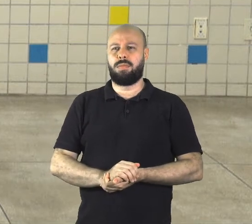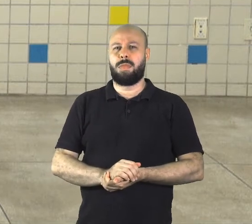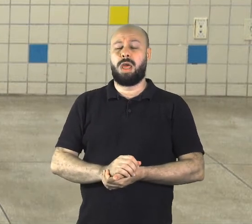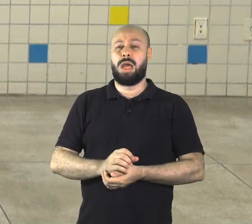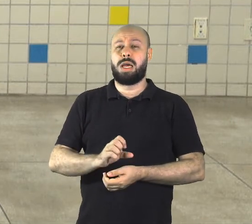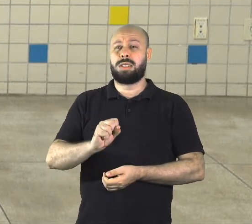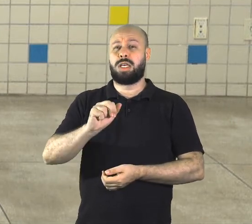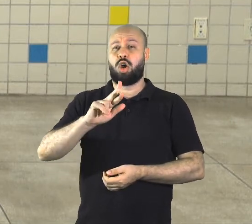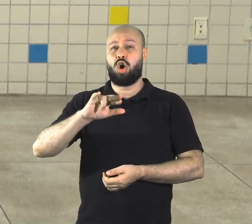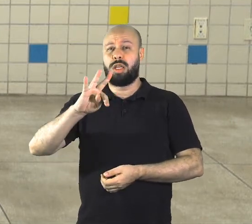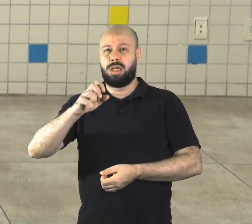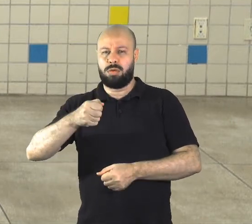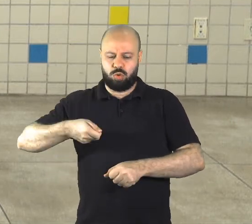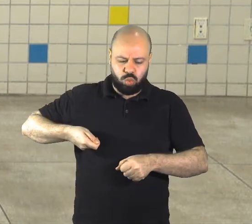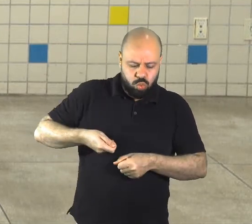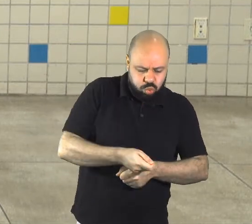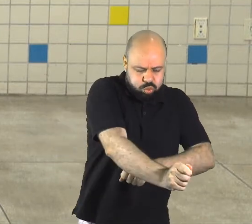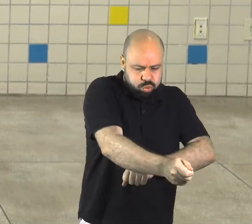serrote,